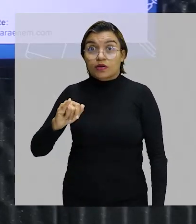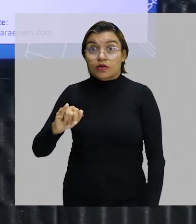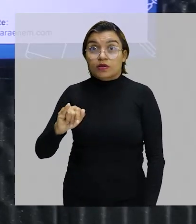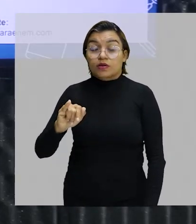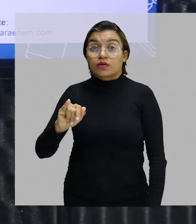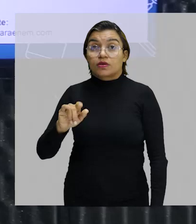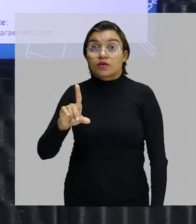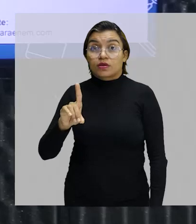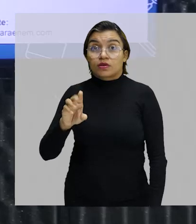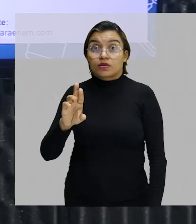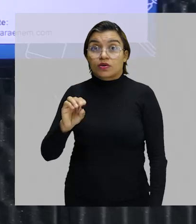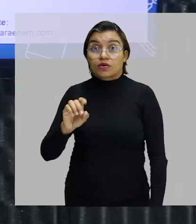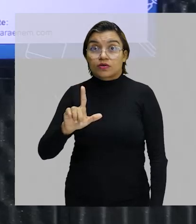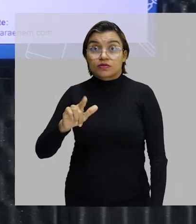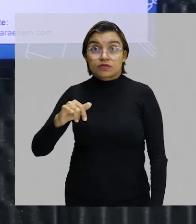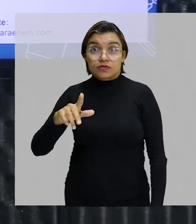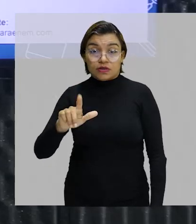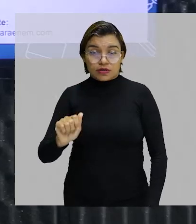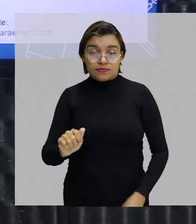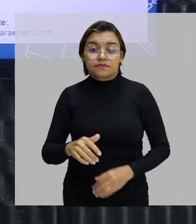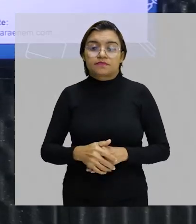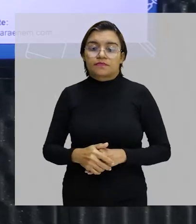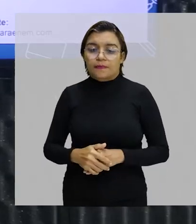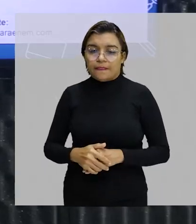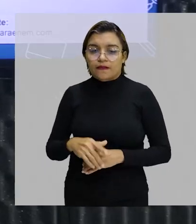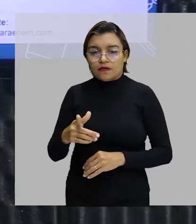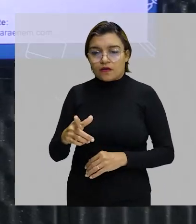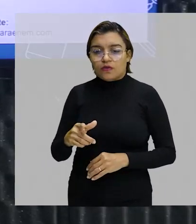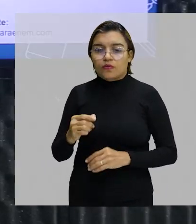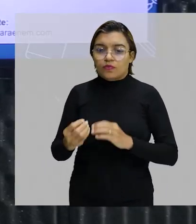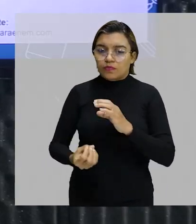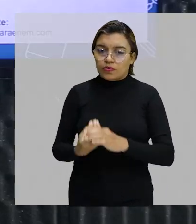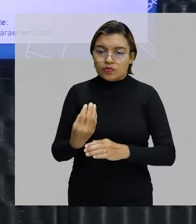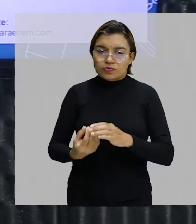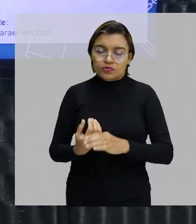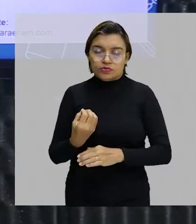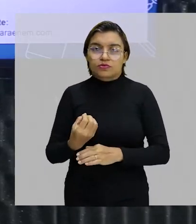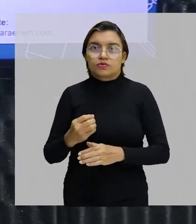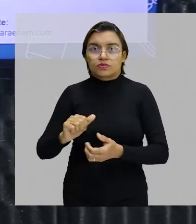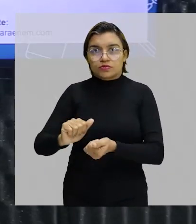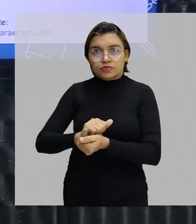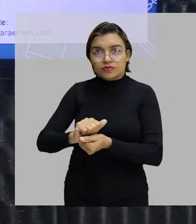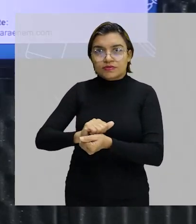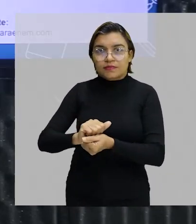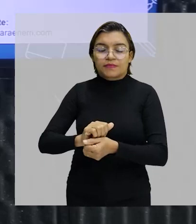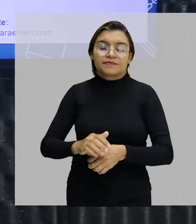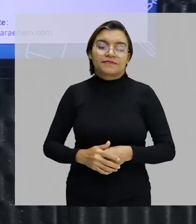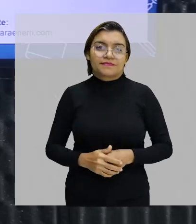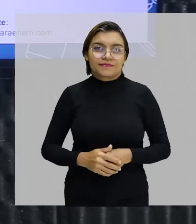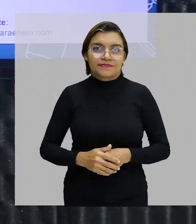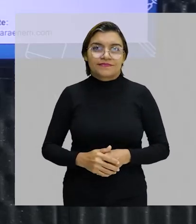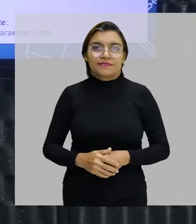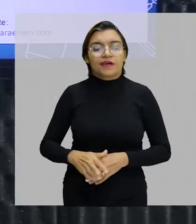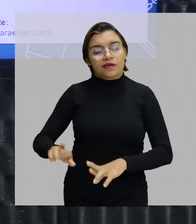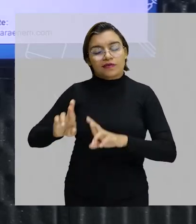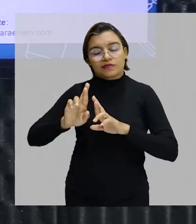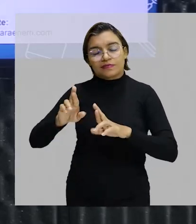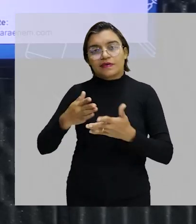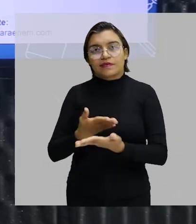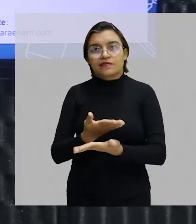triglicerídeo reagindo com soda cáustica, a produção do sabão. a nossa aula. Espero que vocês tenham